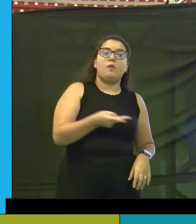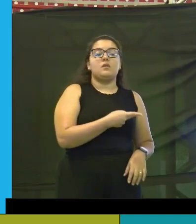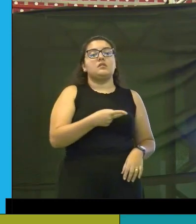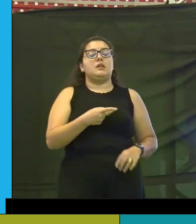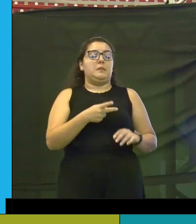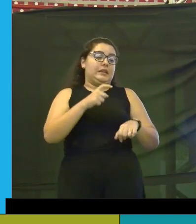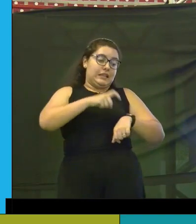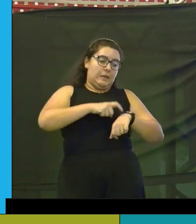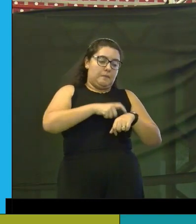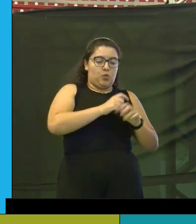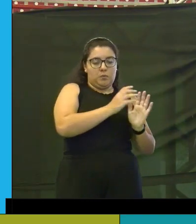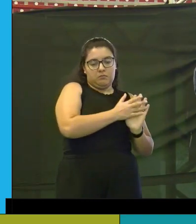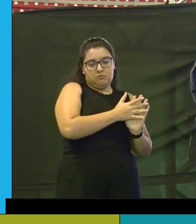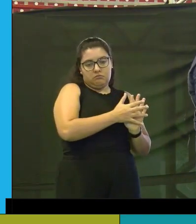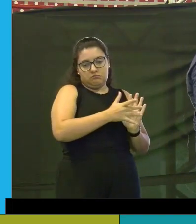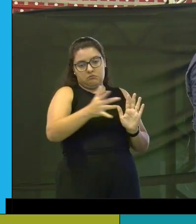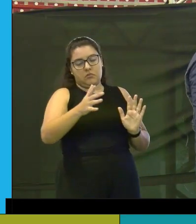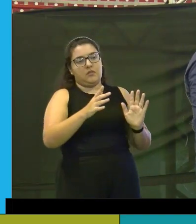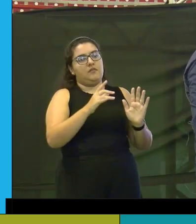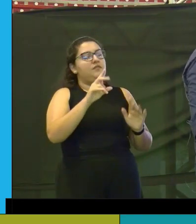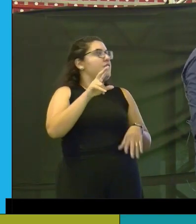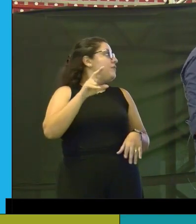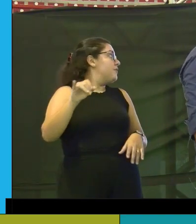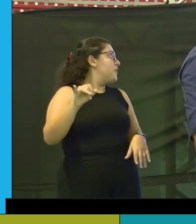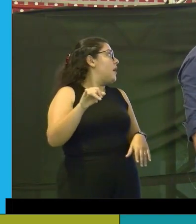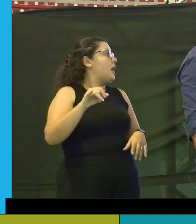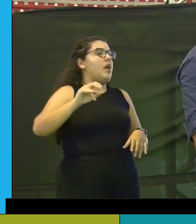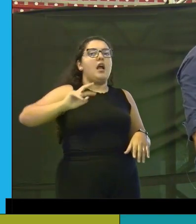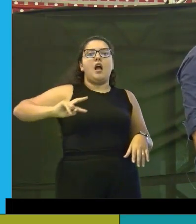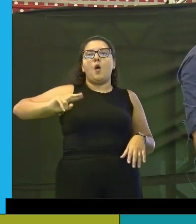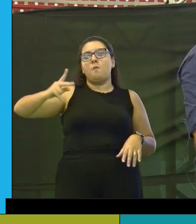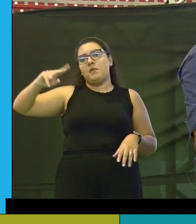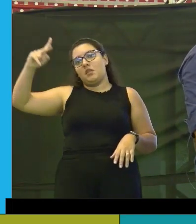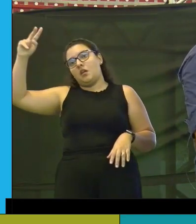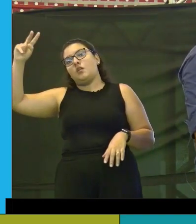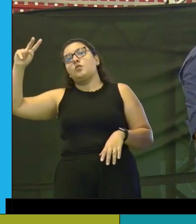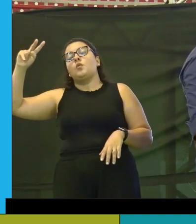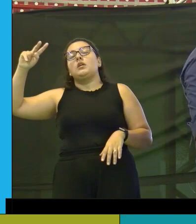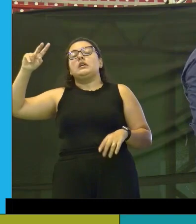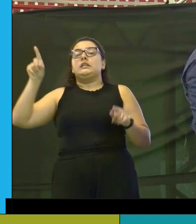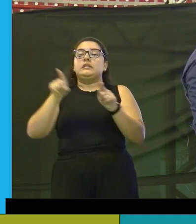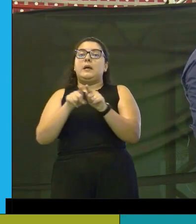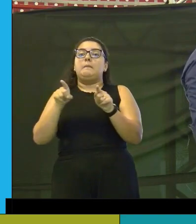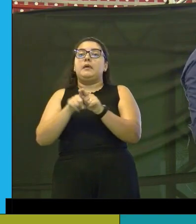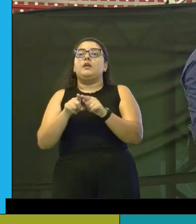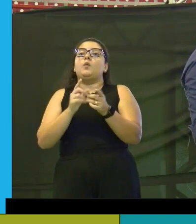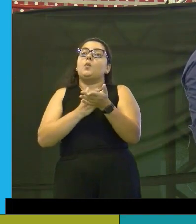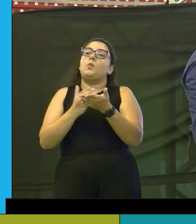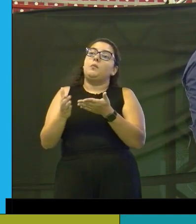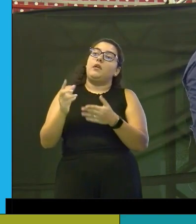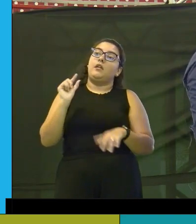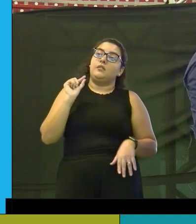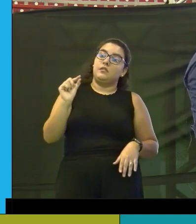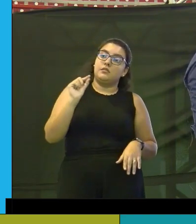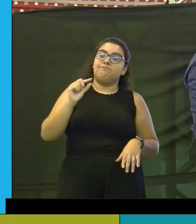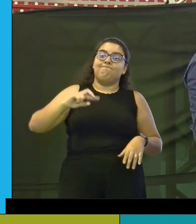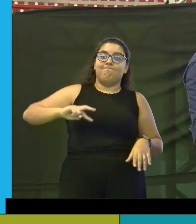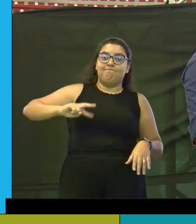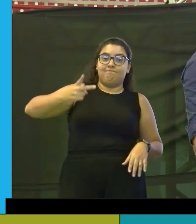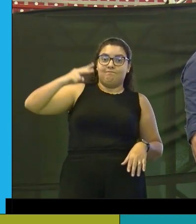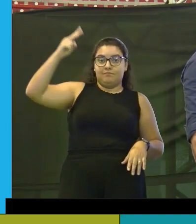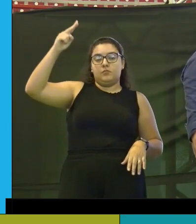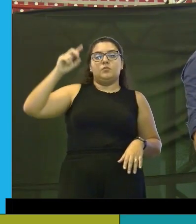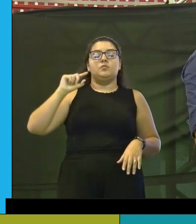do tempo? As posições, elas vão aumentando, só que aí elas começam a aumentar e até um